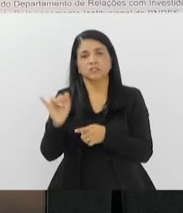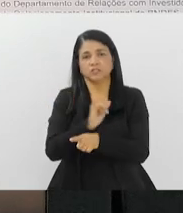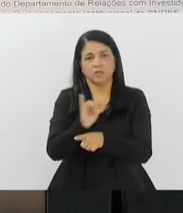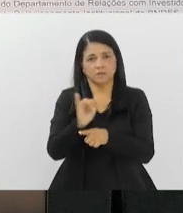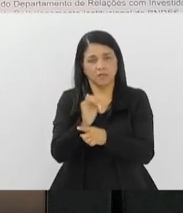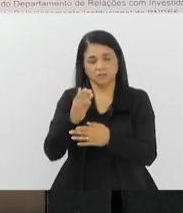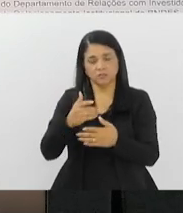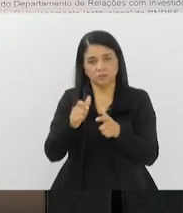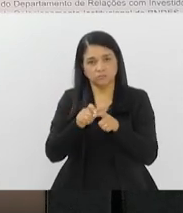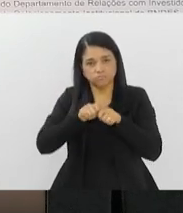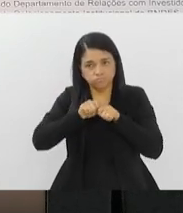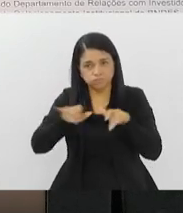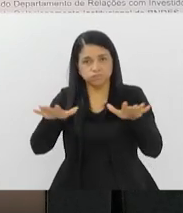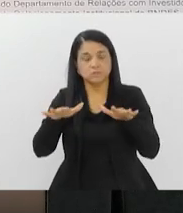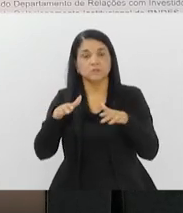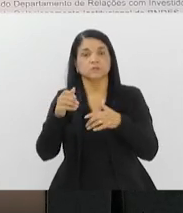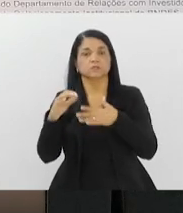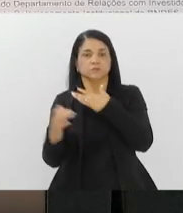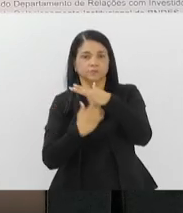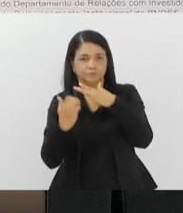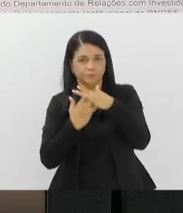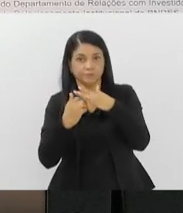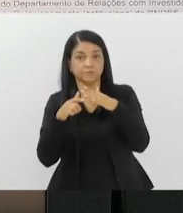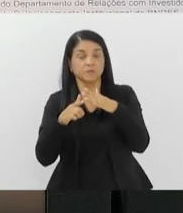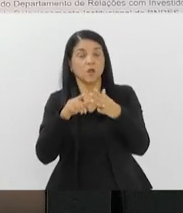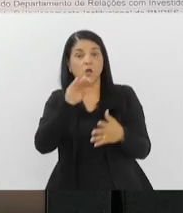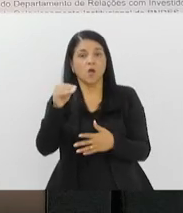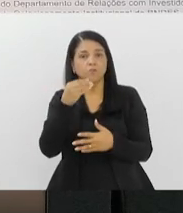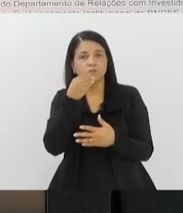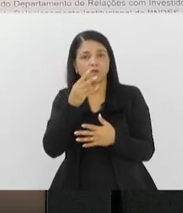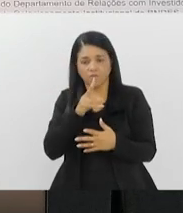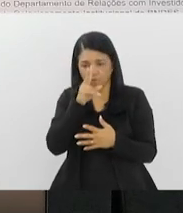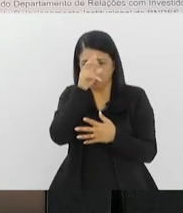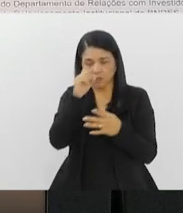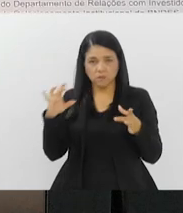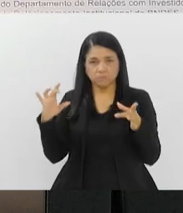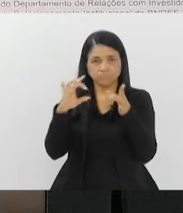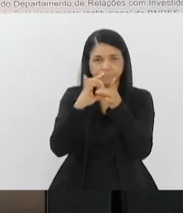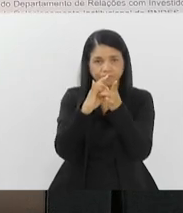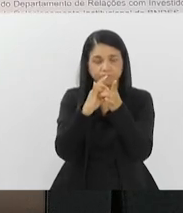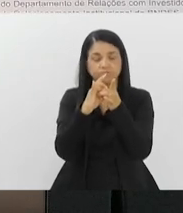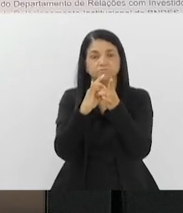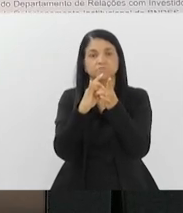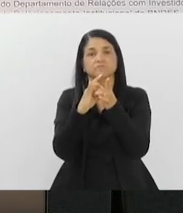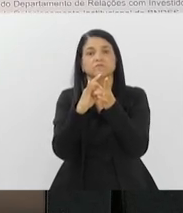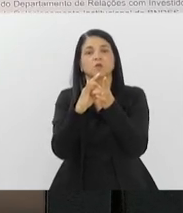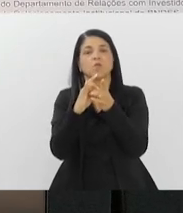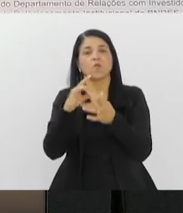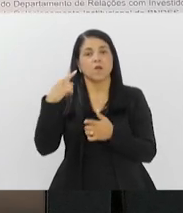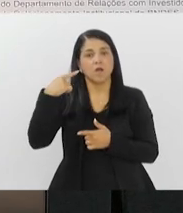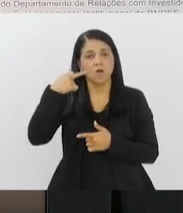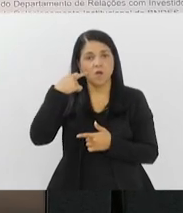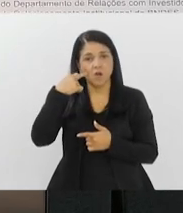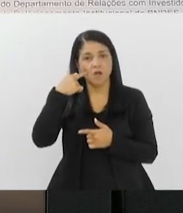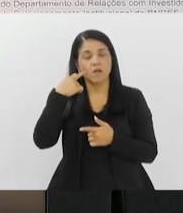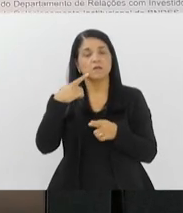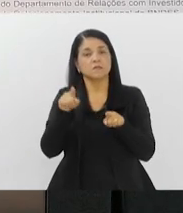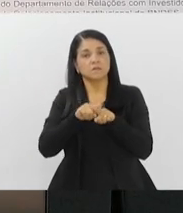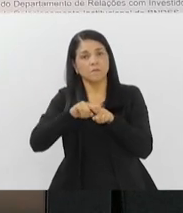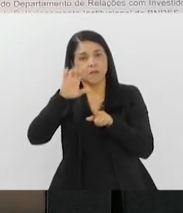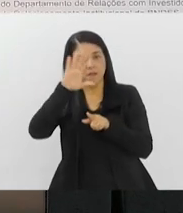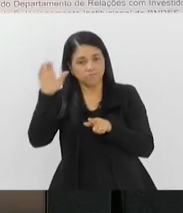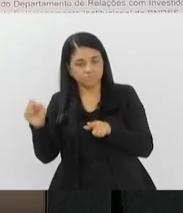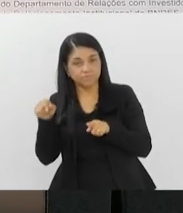expansão de mercado, mas uma oportunidade para fortalecer laços comerciais com Angola e explorar